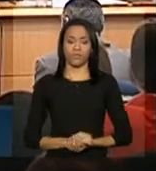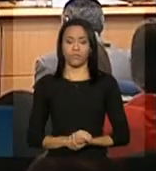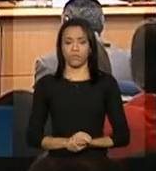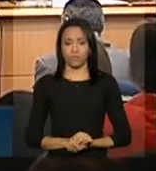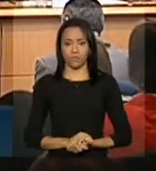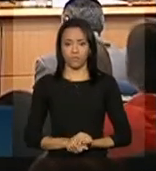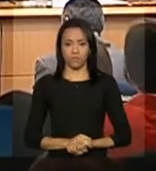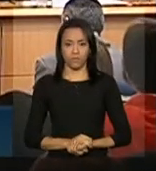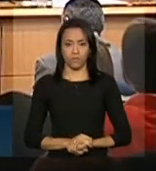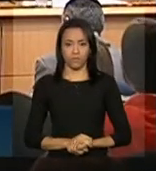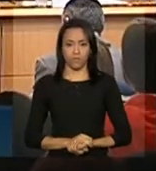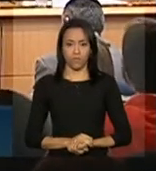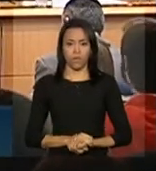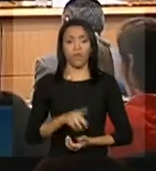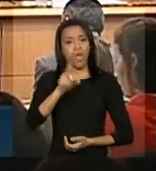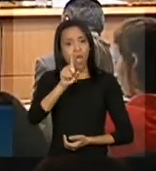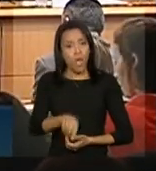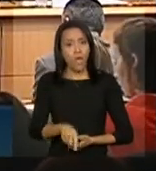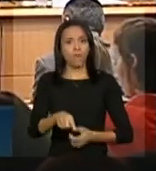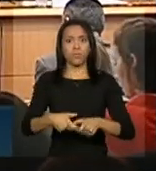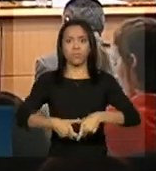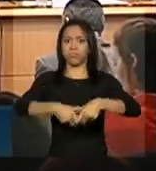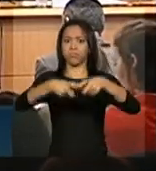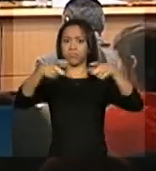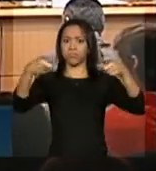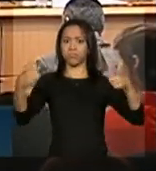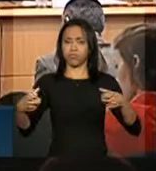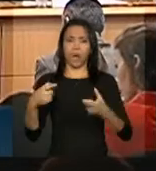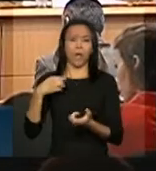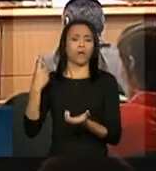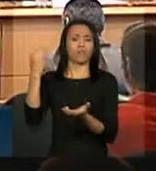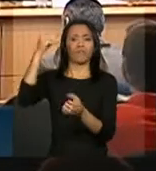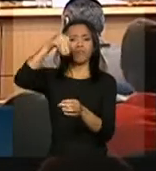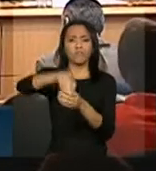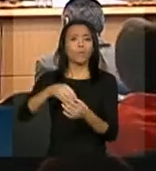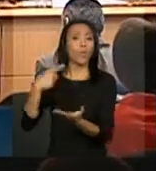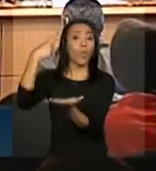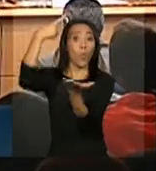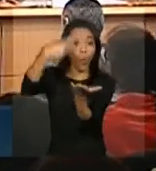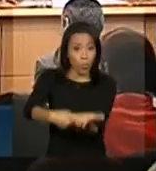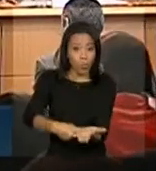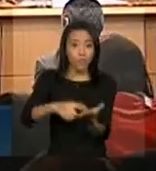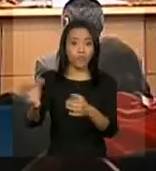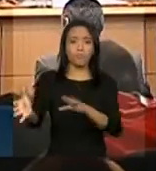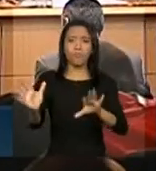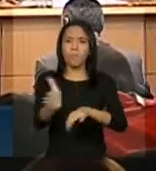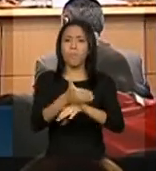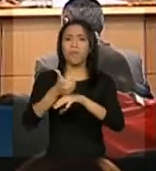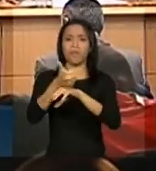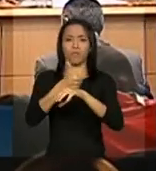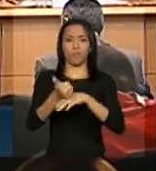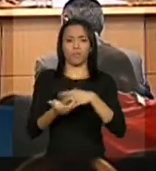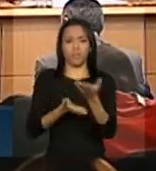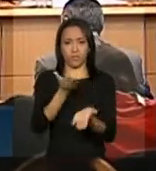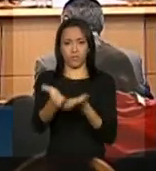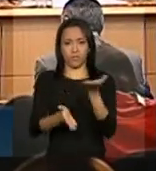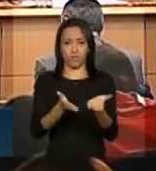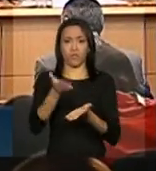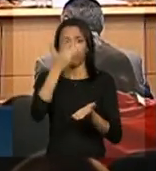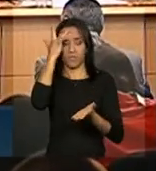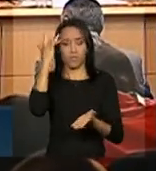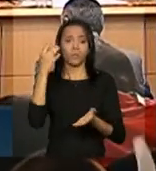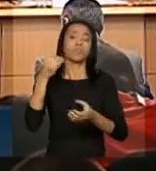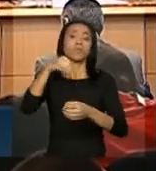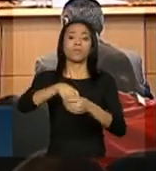Julho e faz parte de um amplo pacto de melhoria do atend aos usuários do SUS com objetivo de